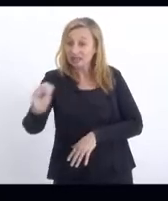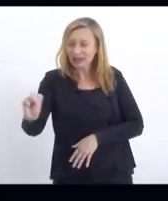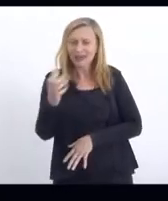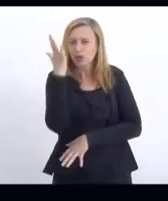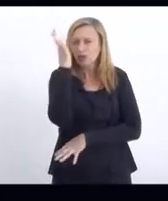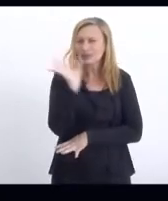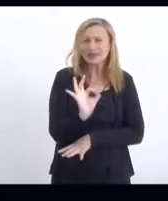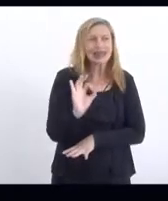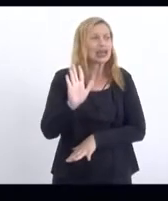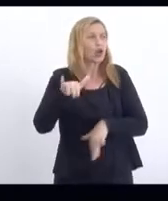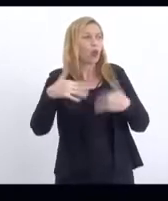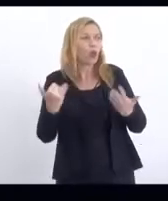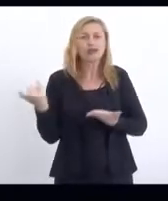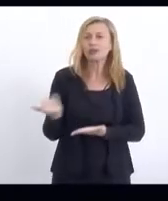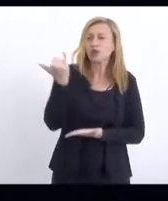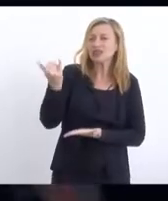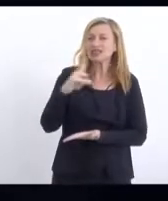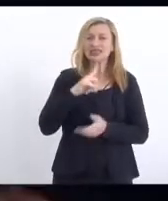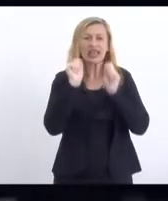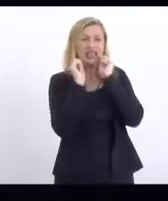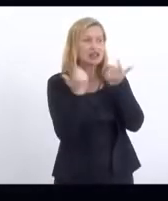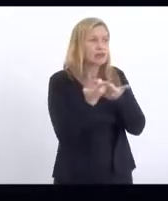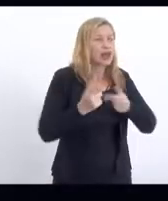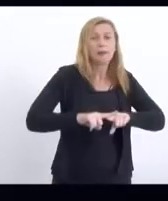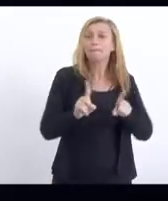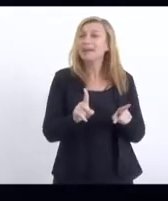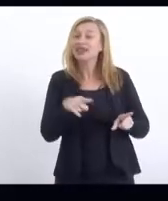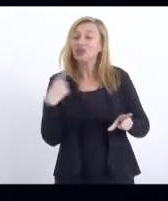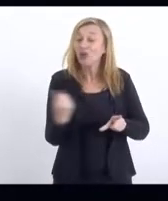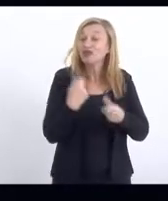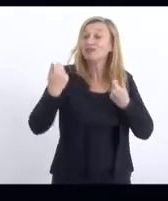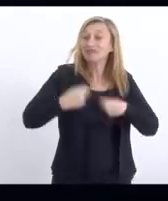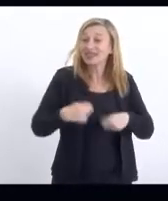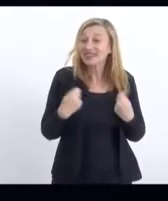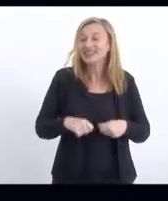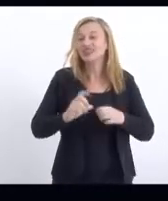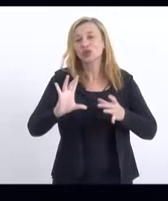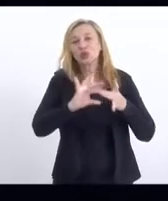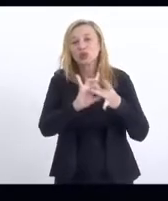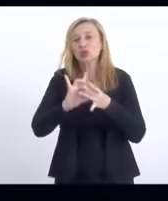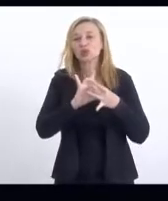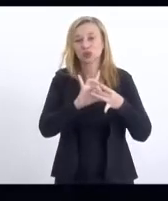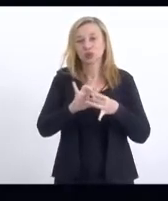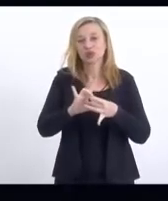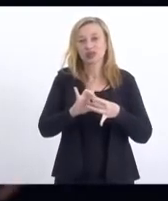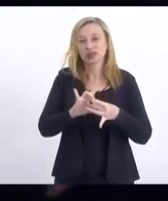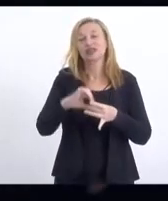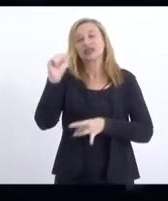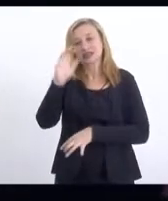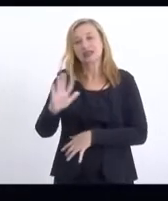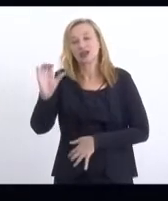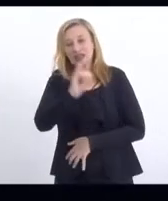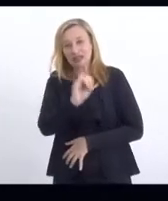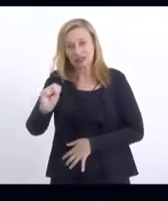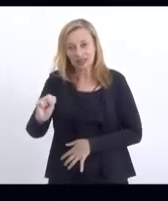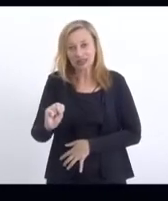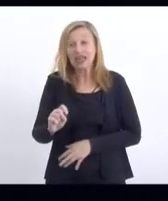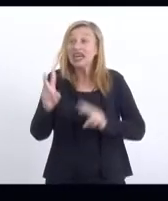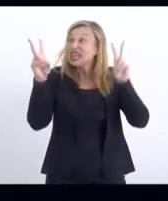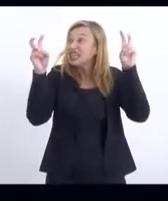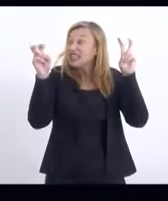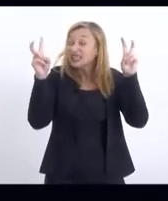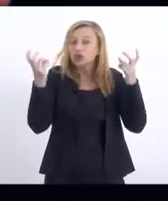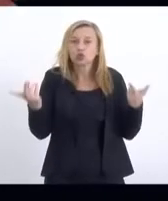que importância pode ter a Assembleia nisso, mas nós precisamos da unificação nacional do ICMS. Essa